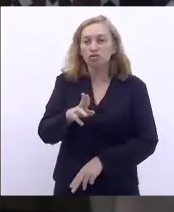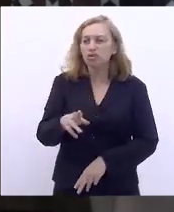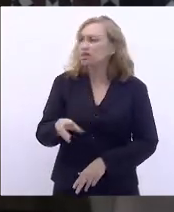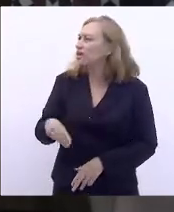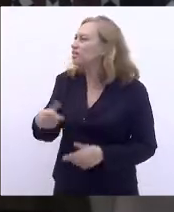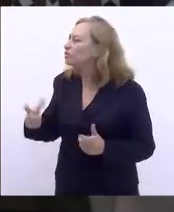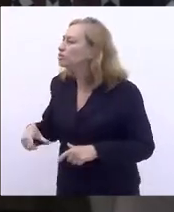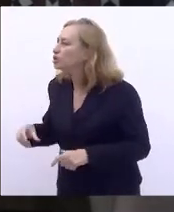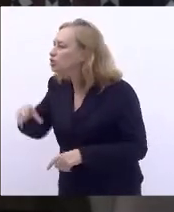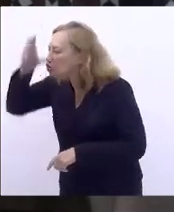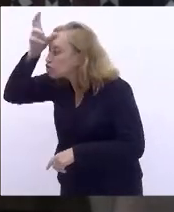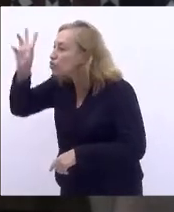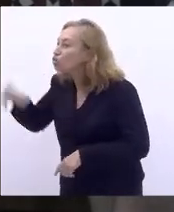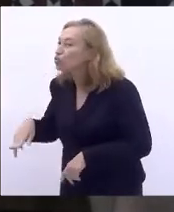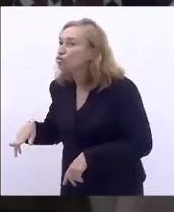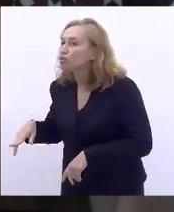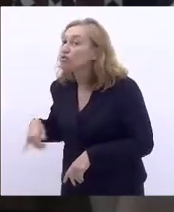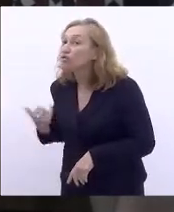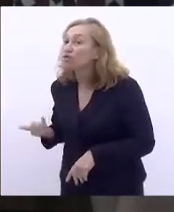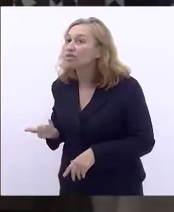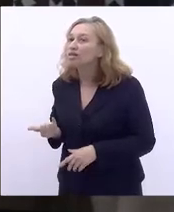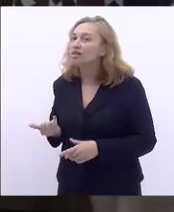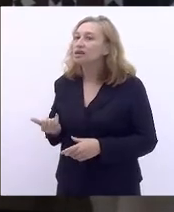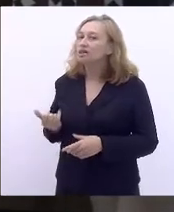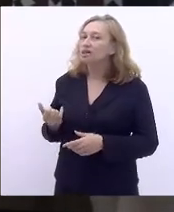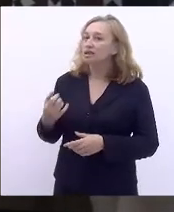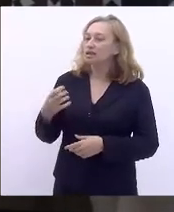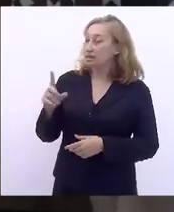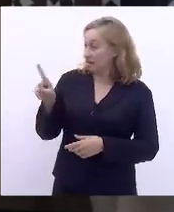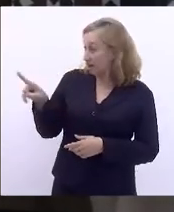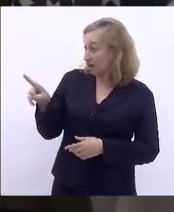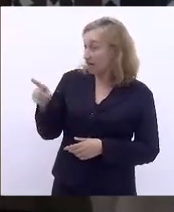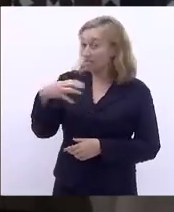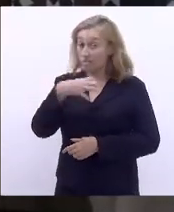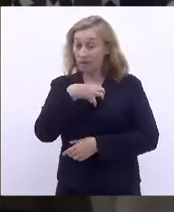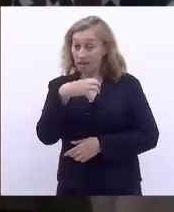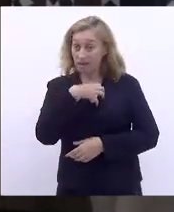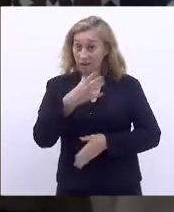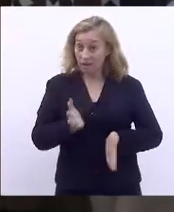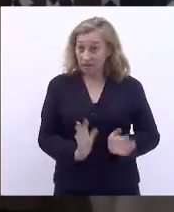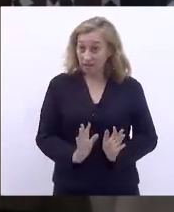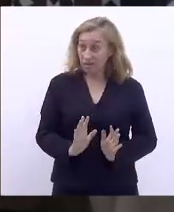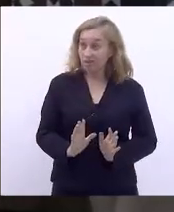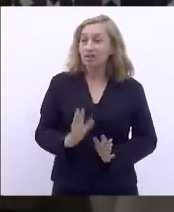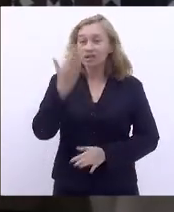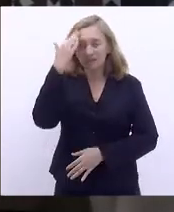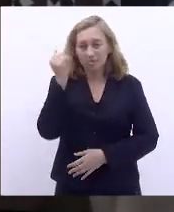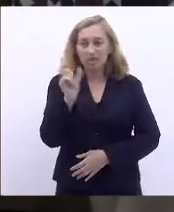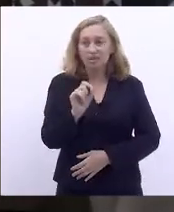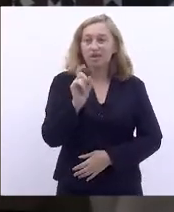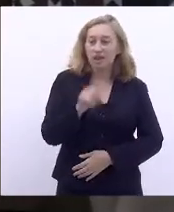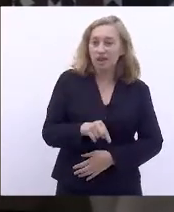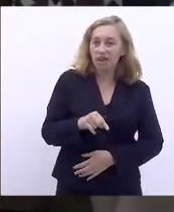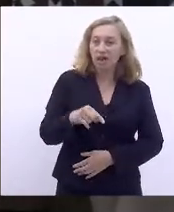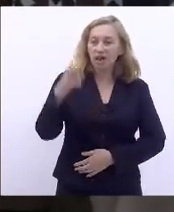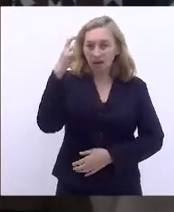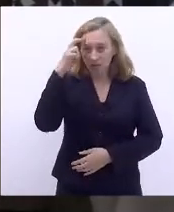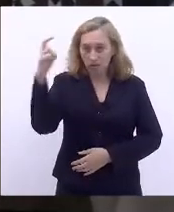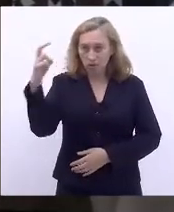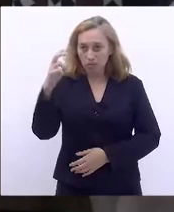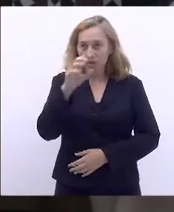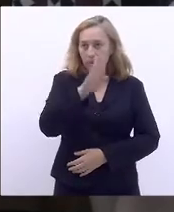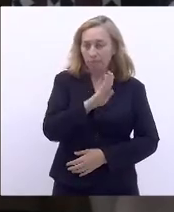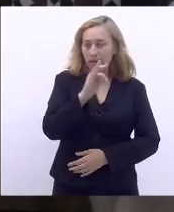Ju? De vossa excelência, sendo baiana que é, sabendo o que é a cultura da baiana